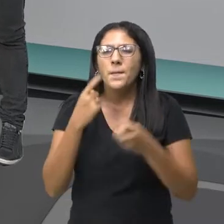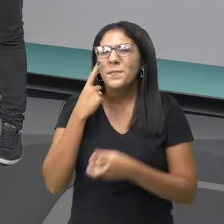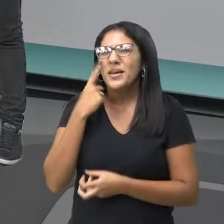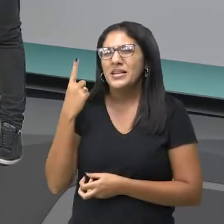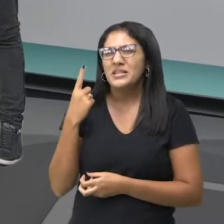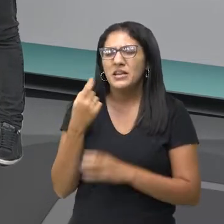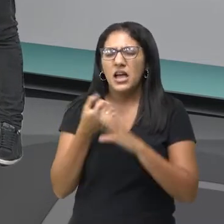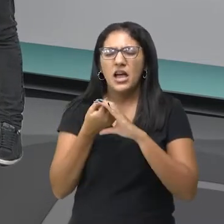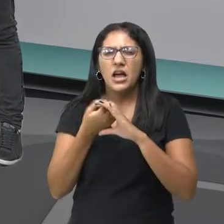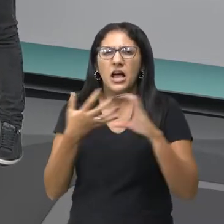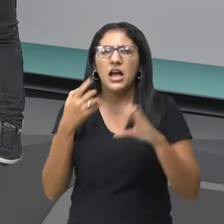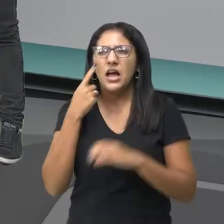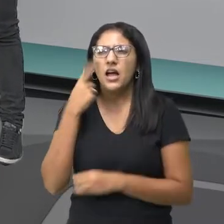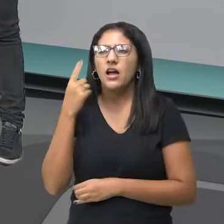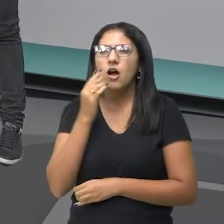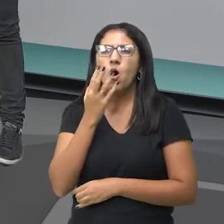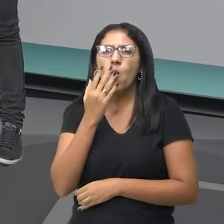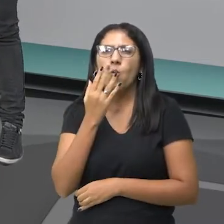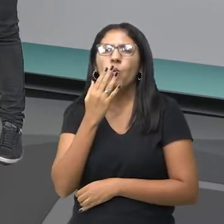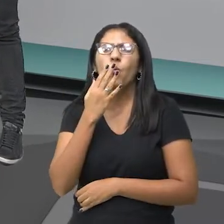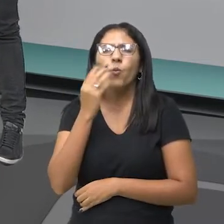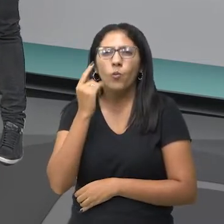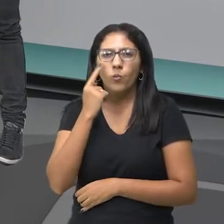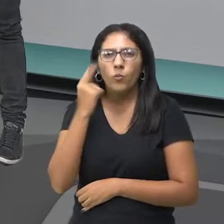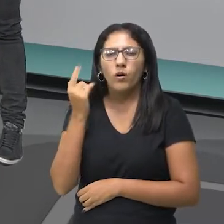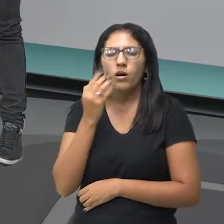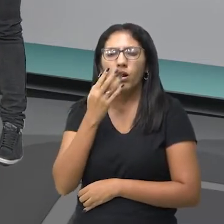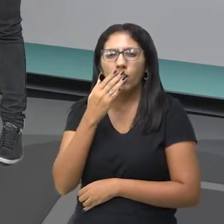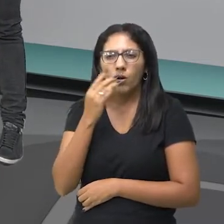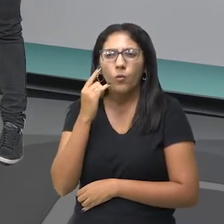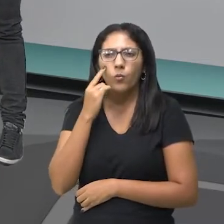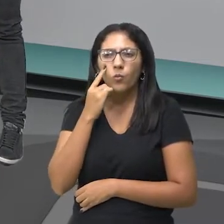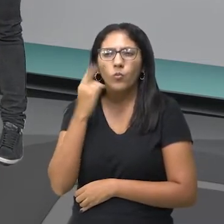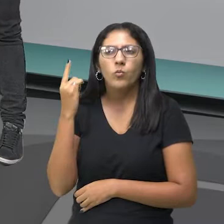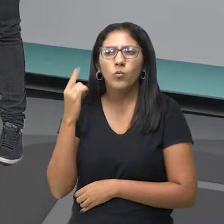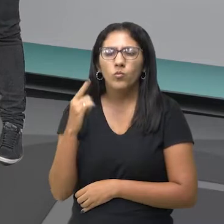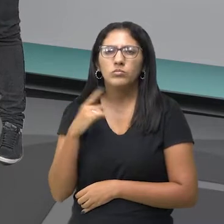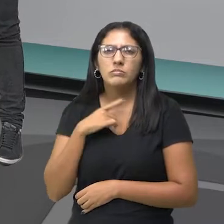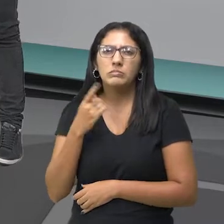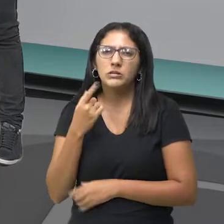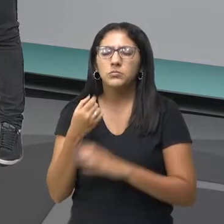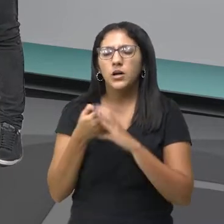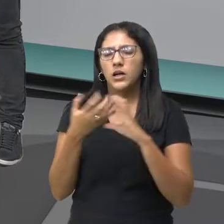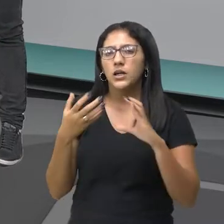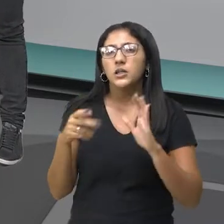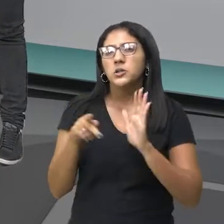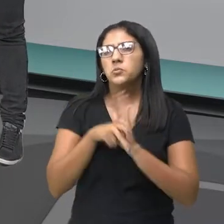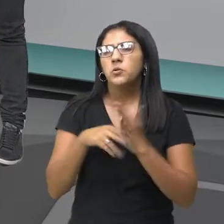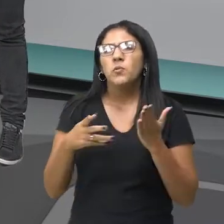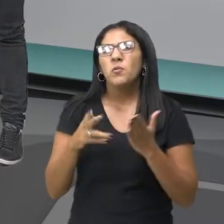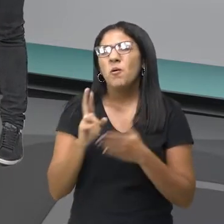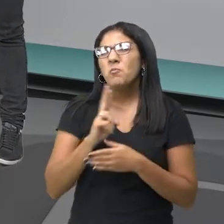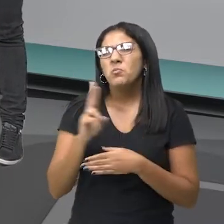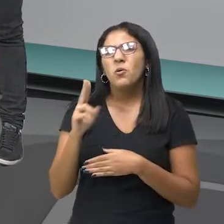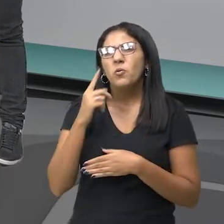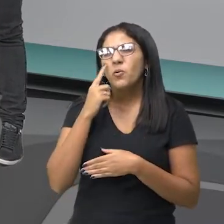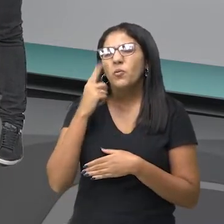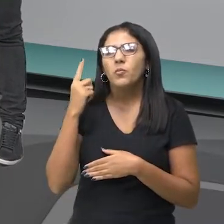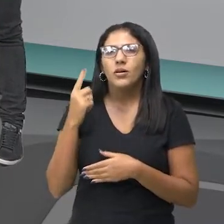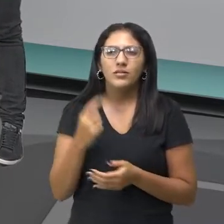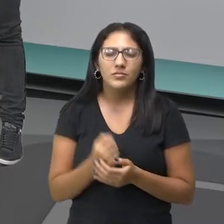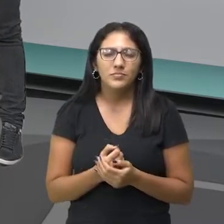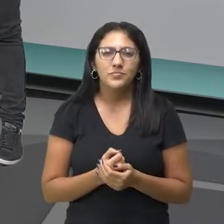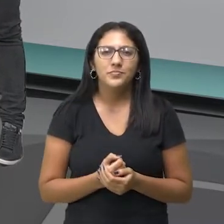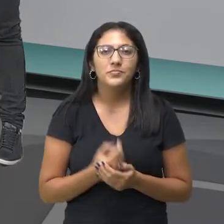aparência, o modo como essa aranha é retratada, né? Então percebam que aqui nós vamos ter uma definição. Que aranha seria essa?